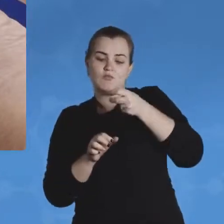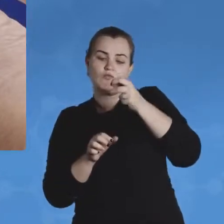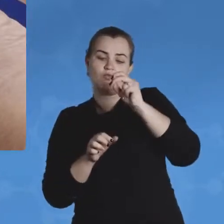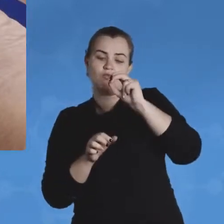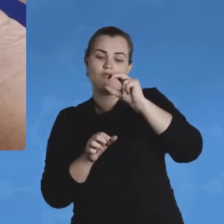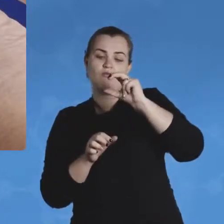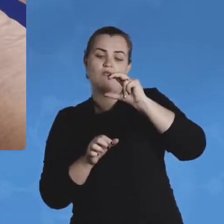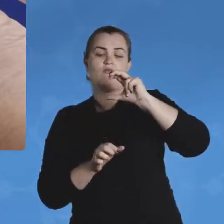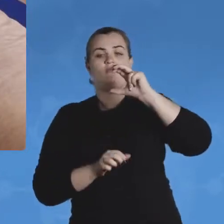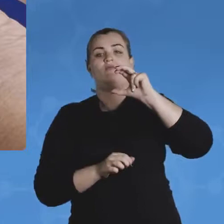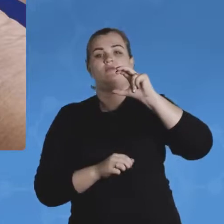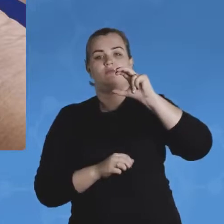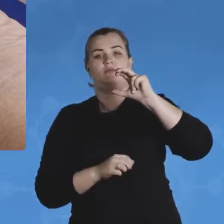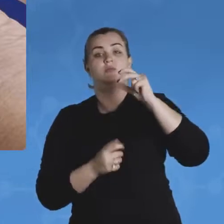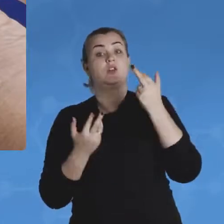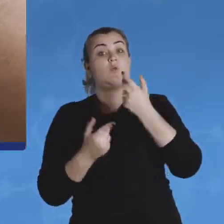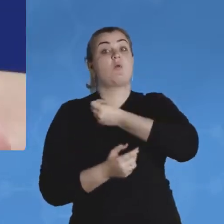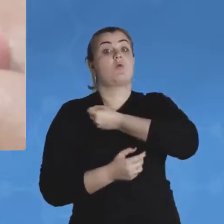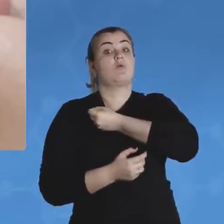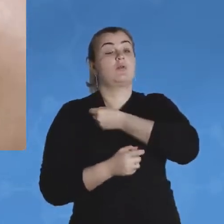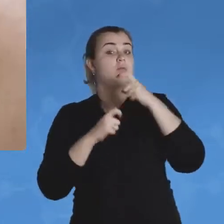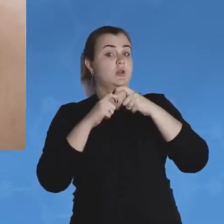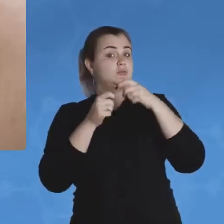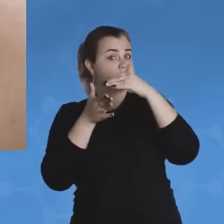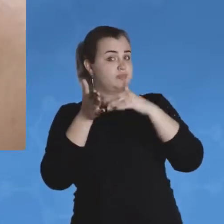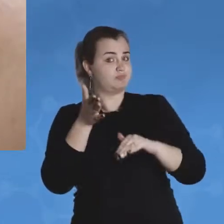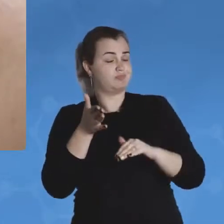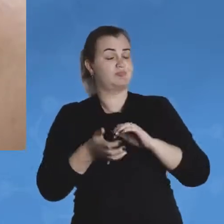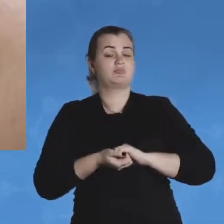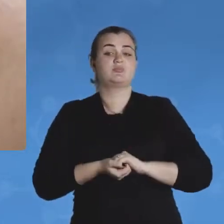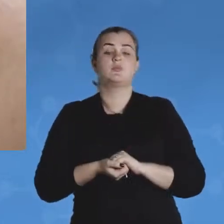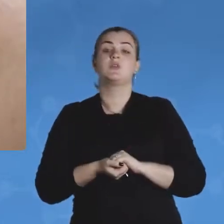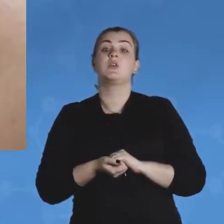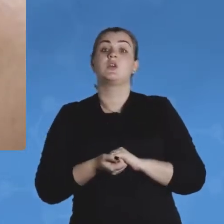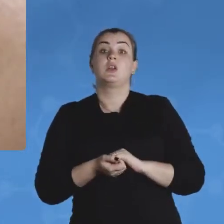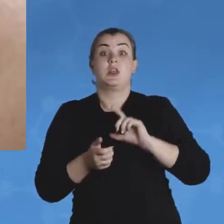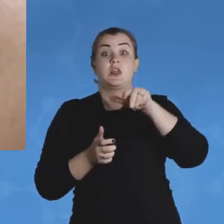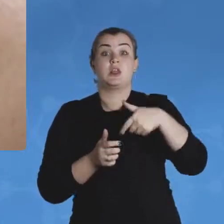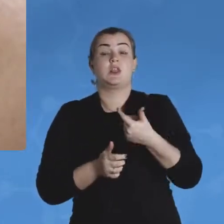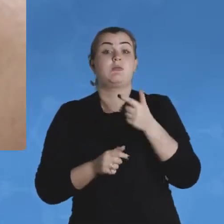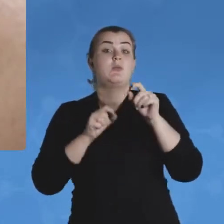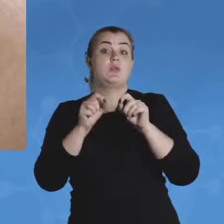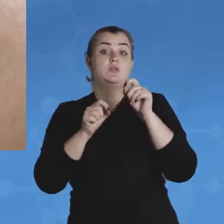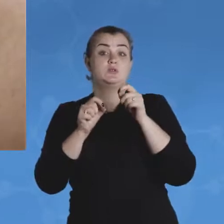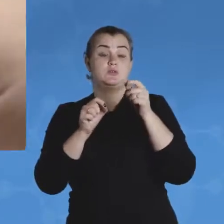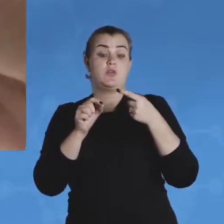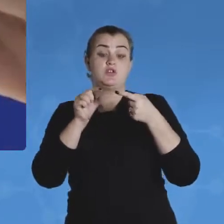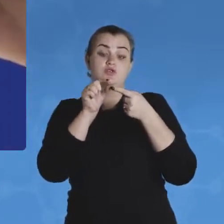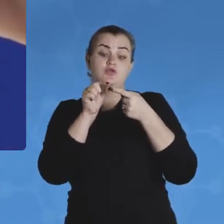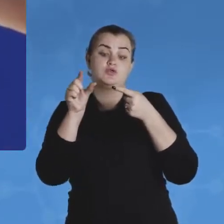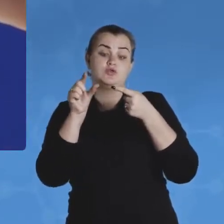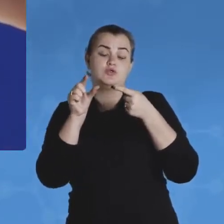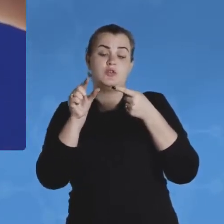dose de insulina receitada. 2. Agora, retiramos o protetor da agulha e injetamos o